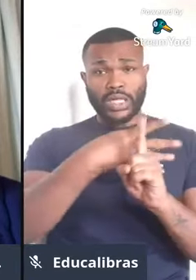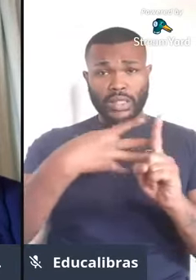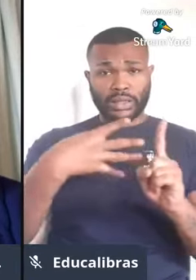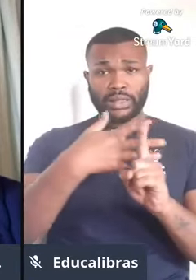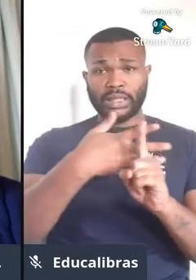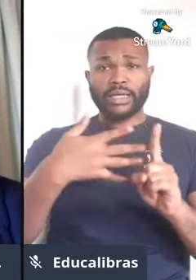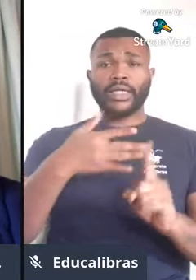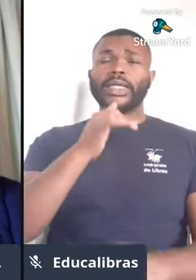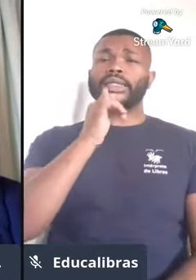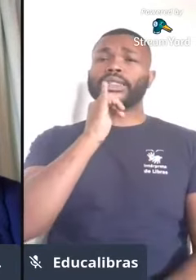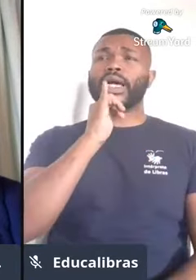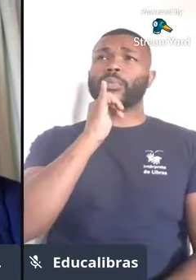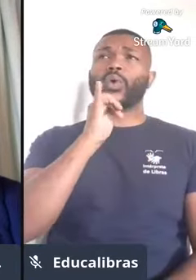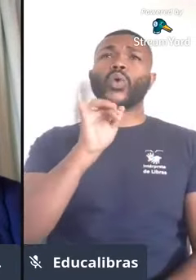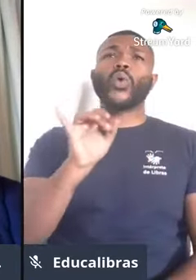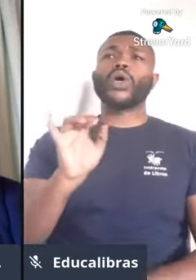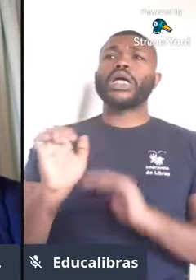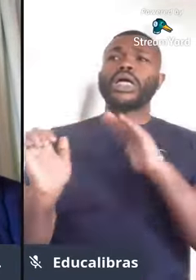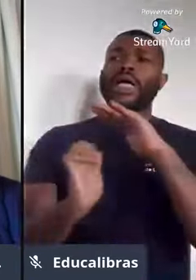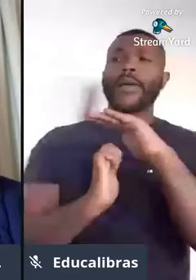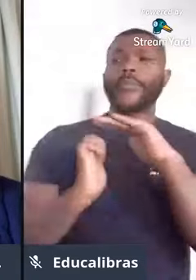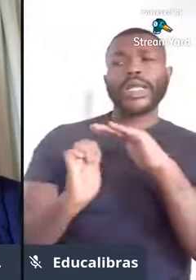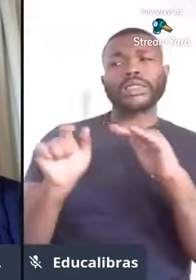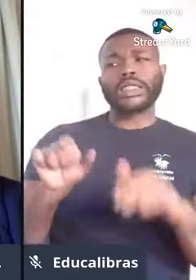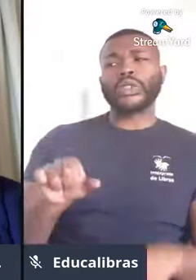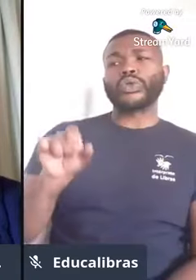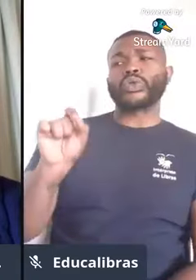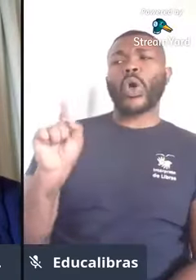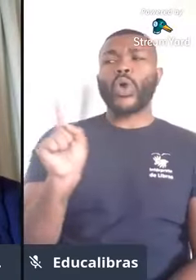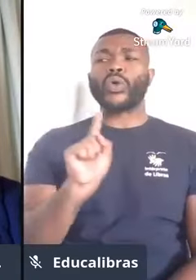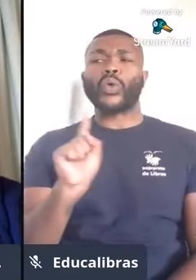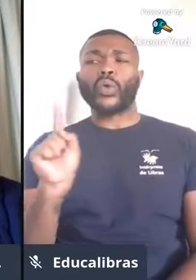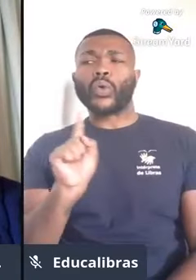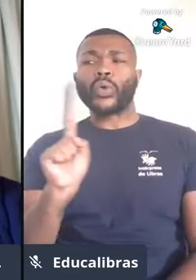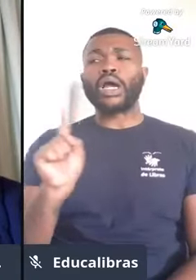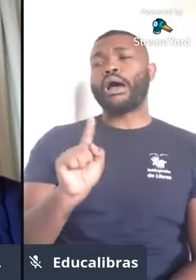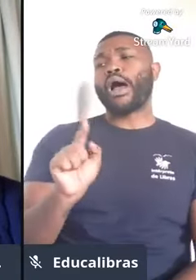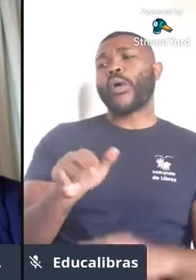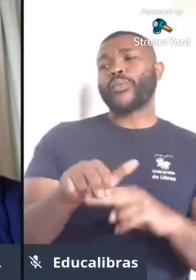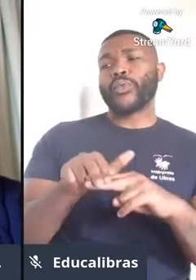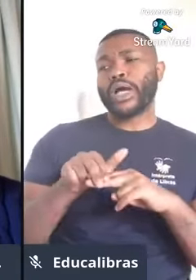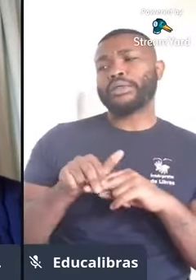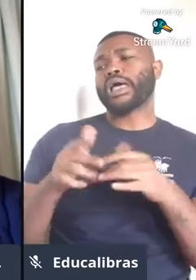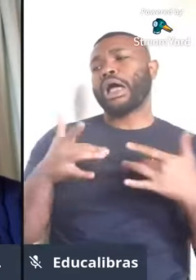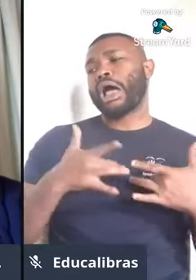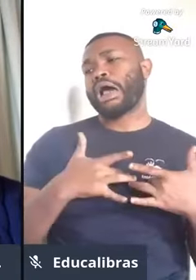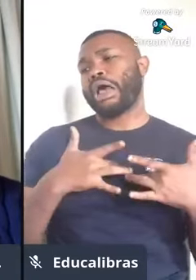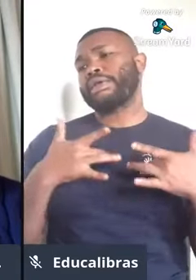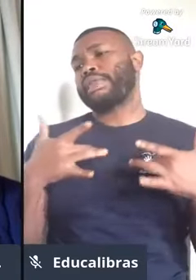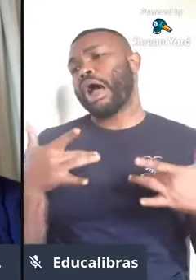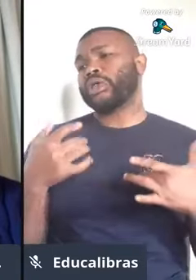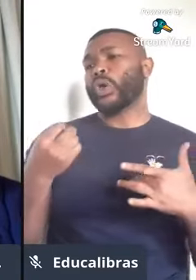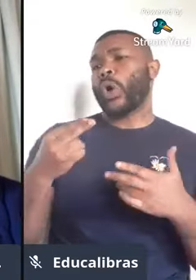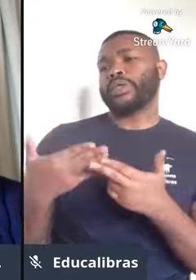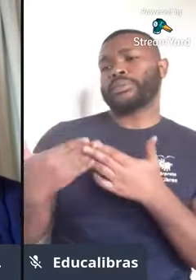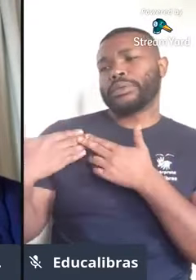questão opcional que as empresas desenvolvem enquanto um ato de benemerência, de caridade, nem mesmo de responsabilidade